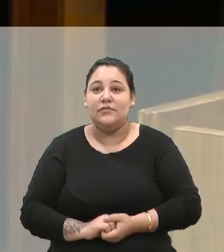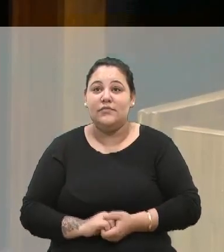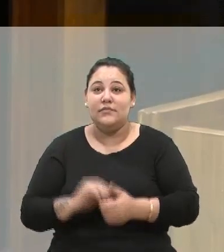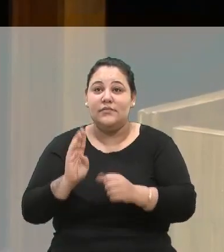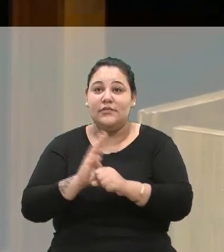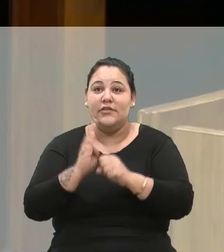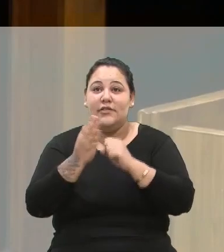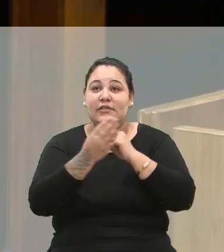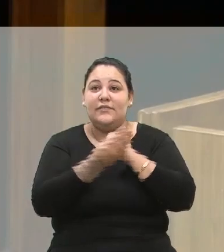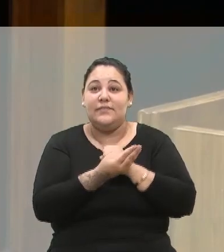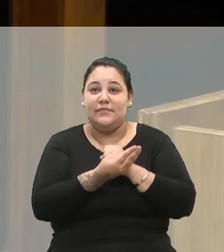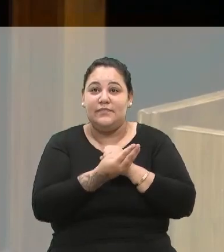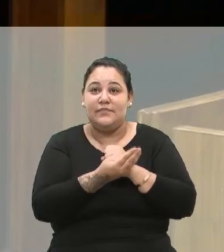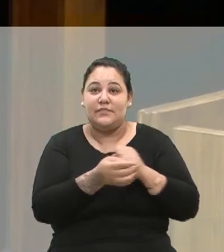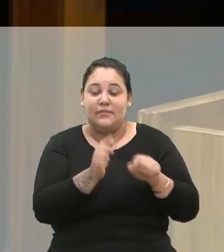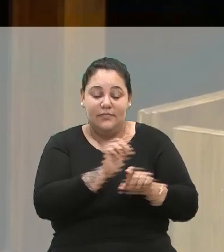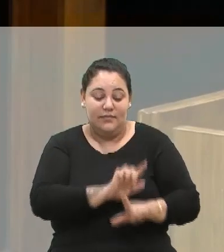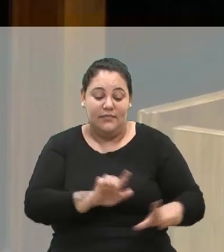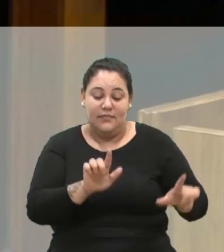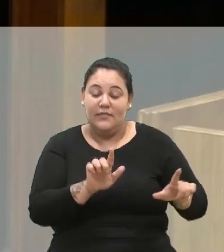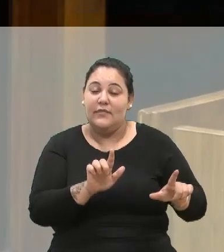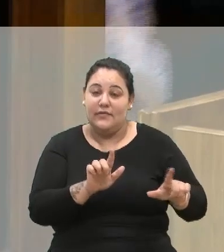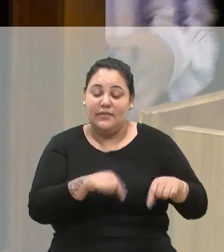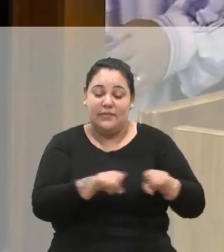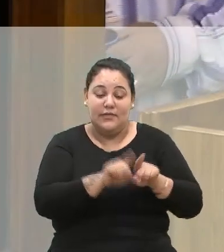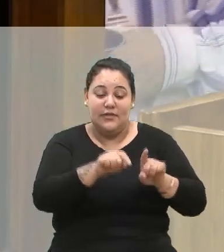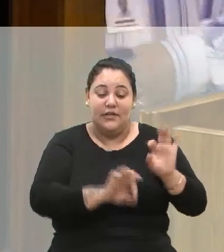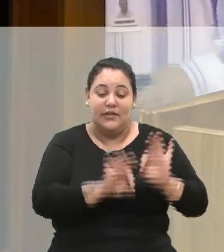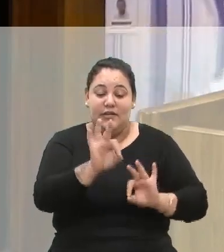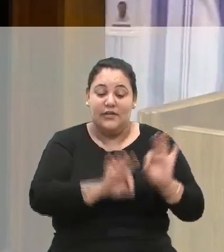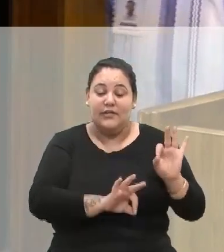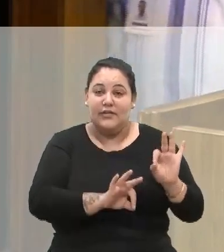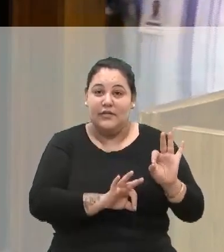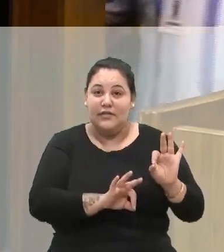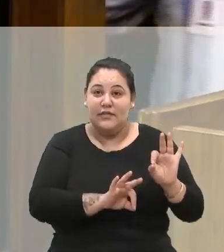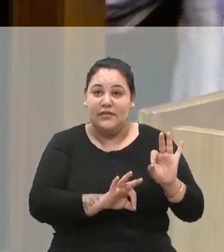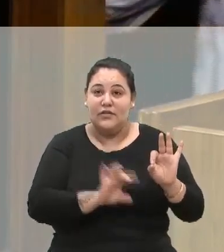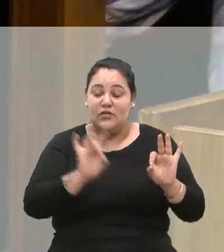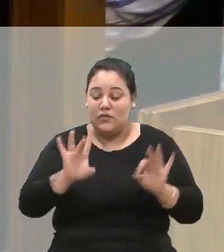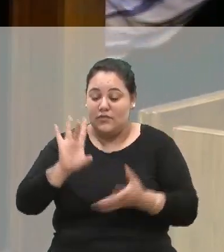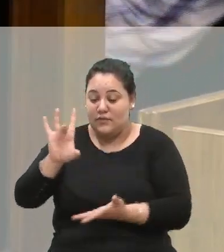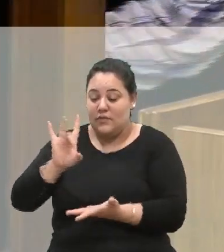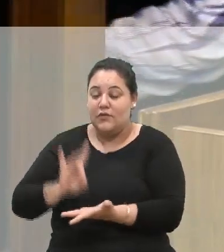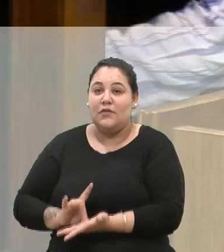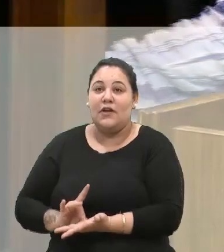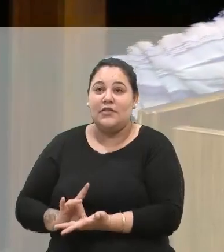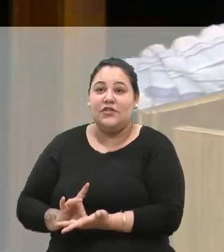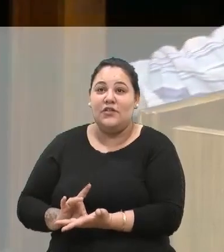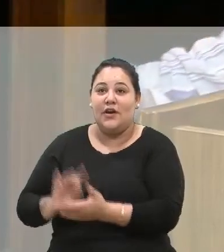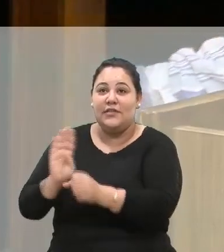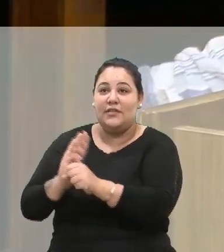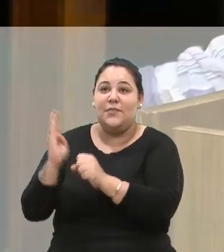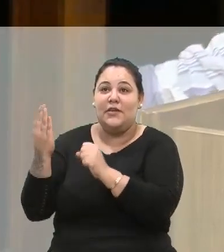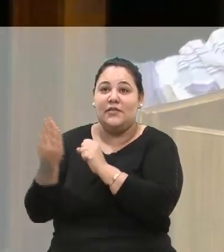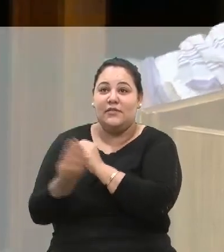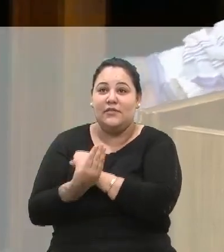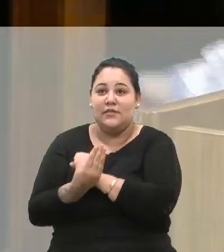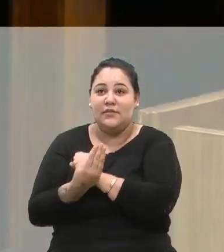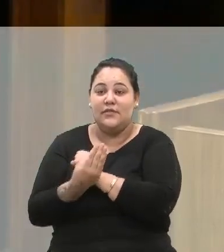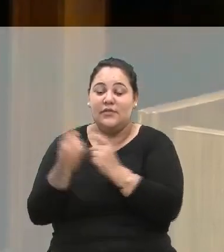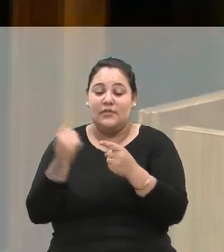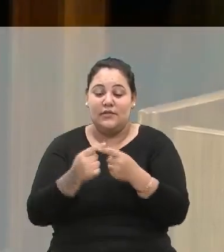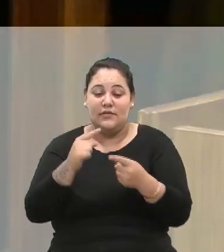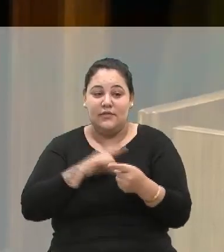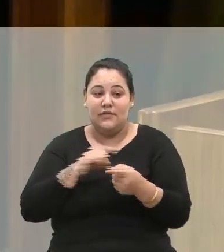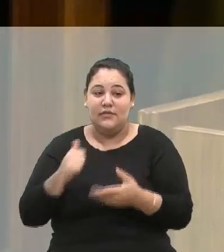Limpo, ele só é realizado nos bairros graças a apoio,